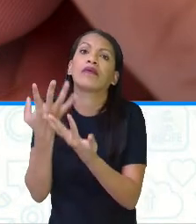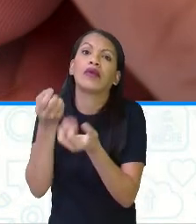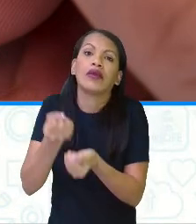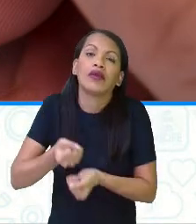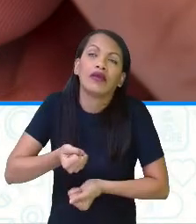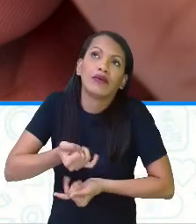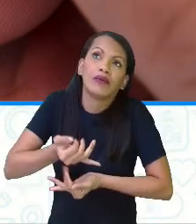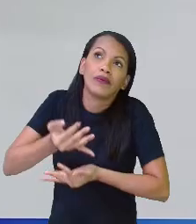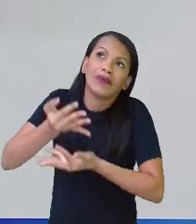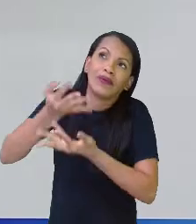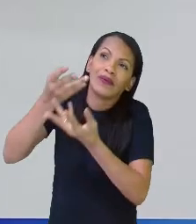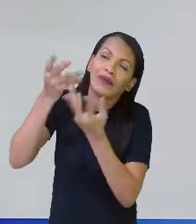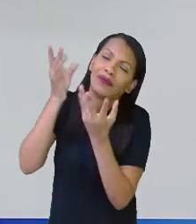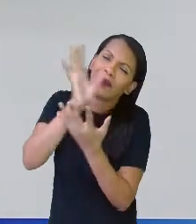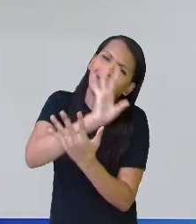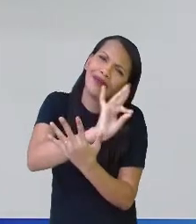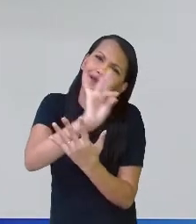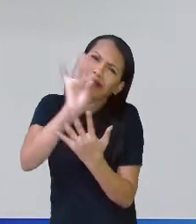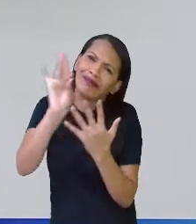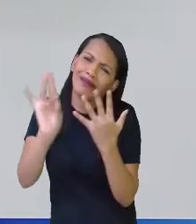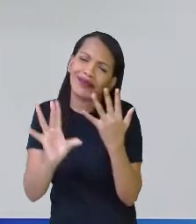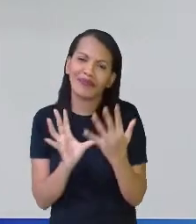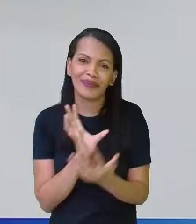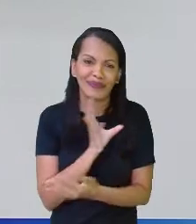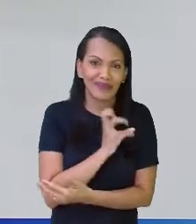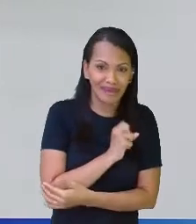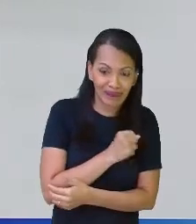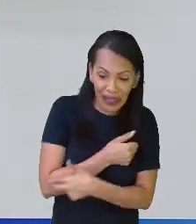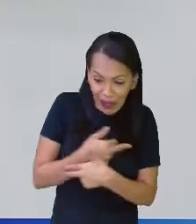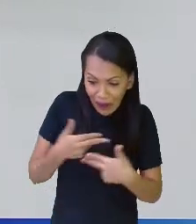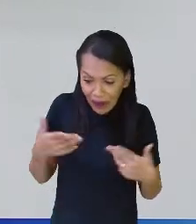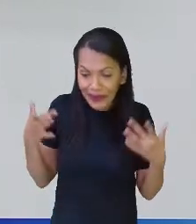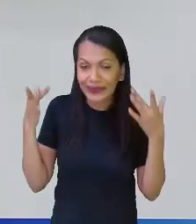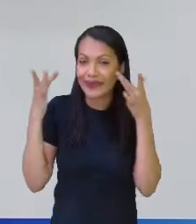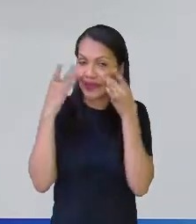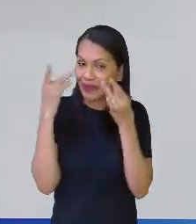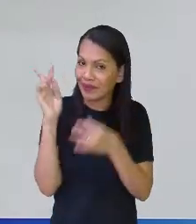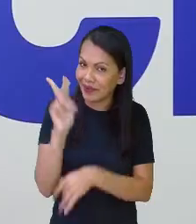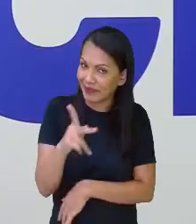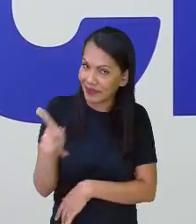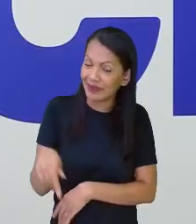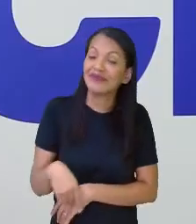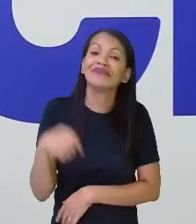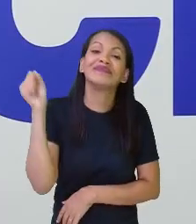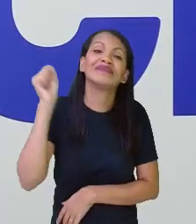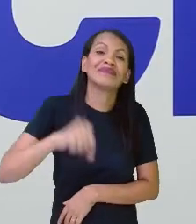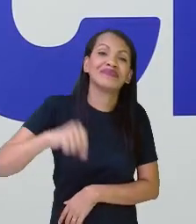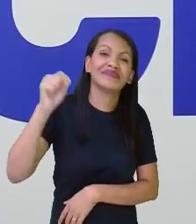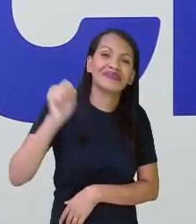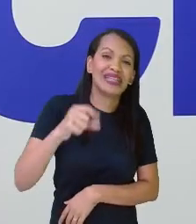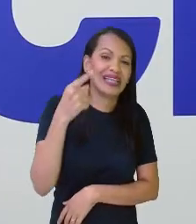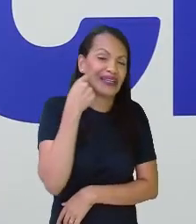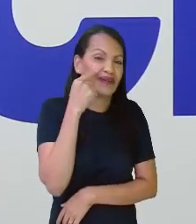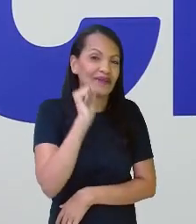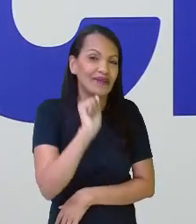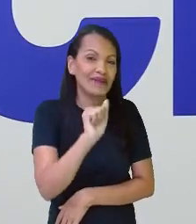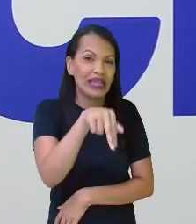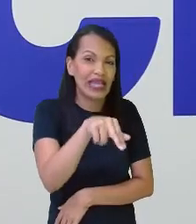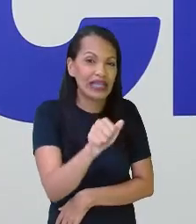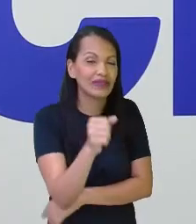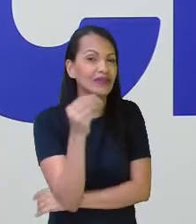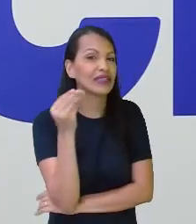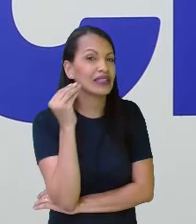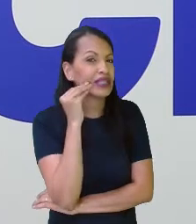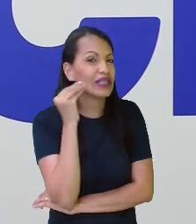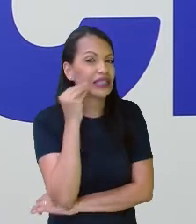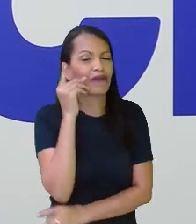bem bonita. Então, muita coisa aqui no teatro, né, professora Mauricéia? Sim, e olha só, a Ana ainda está aqui